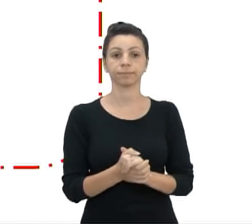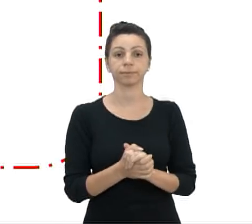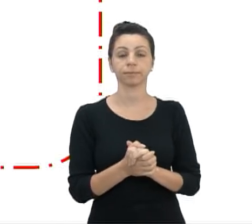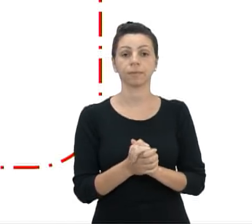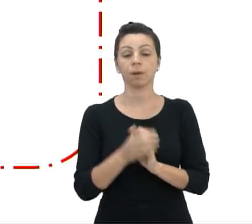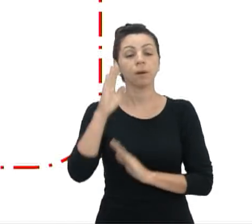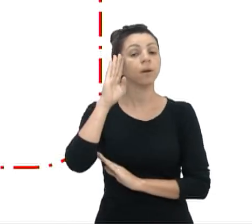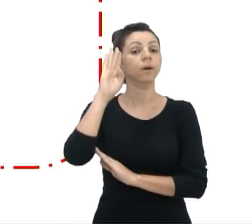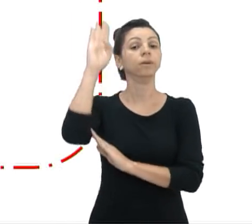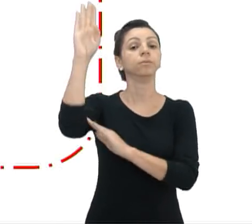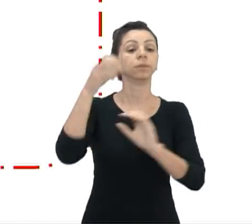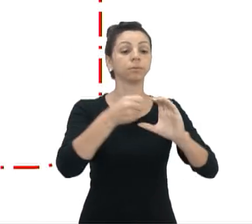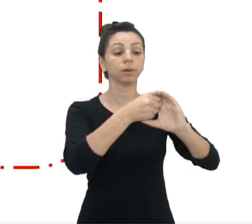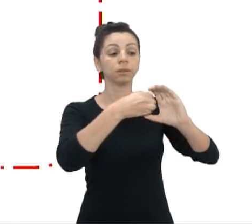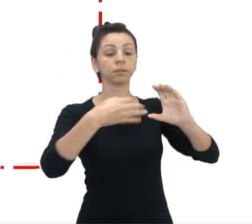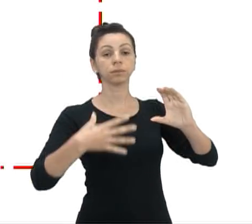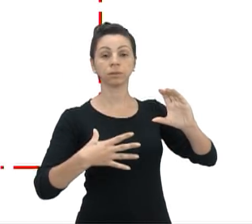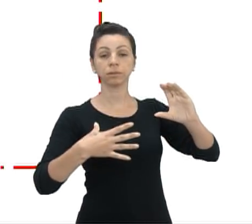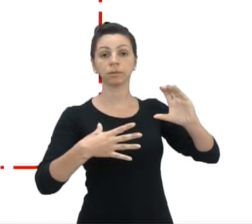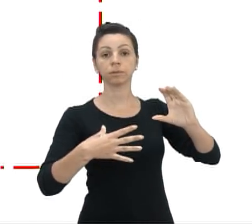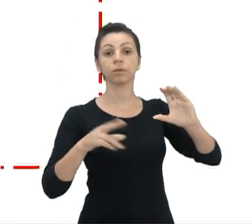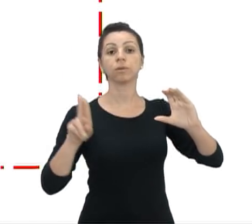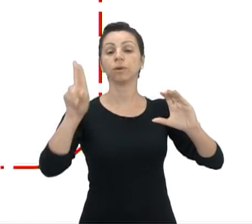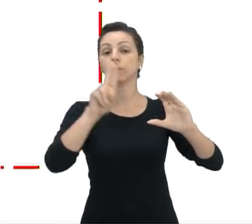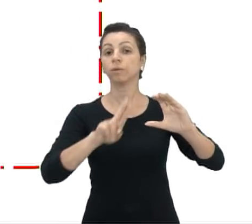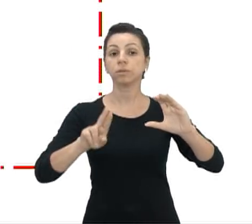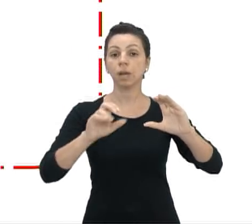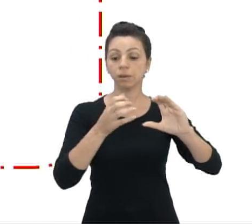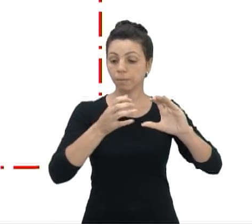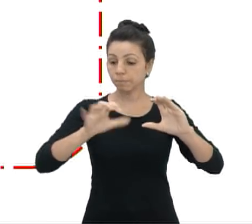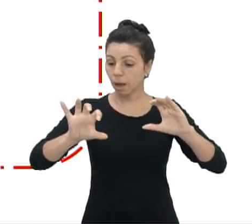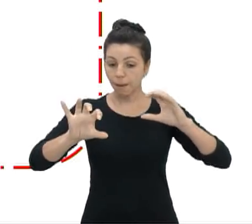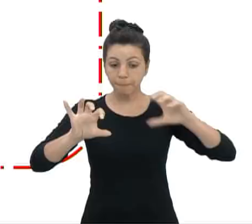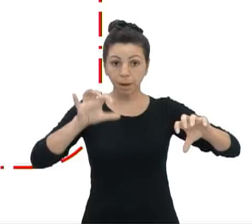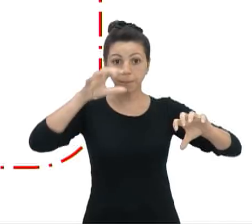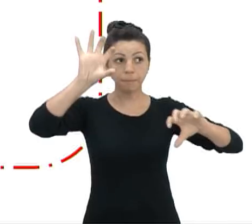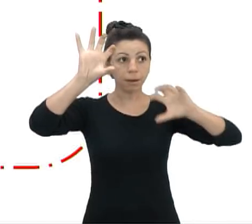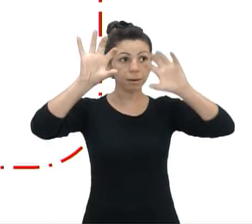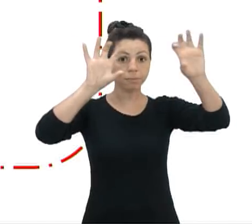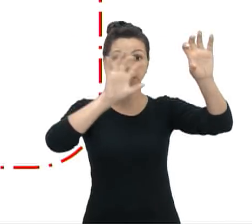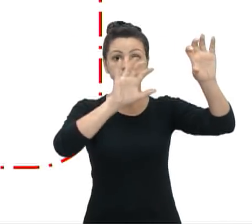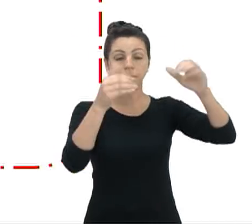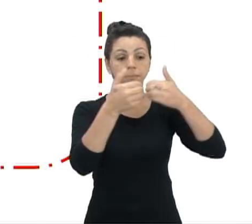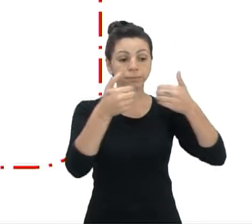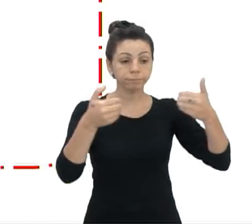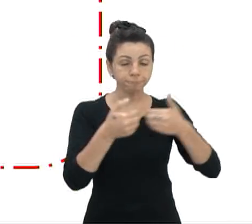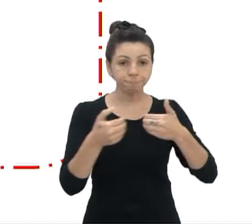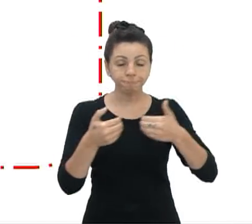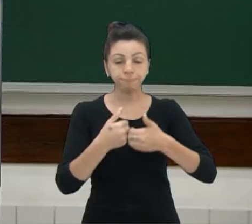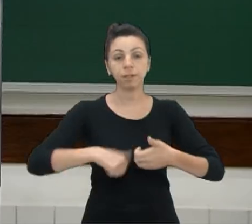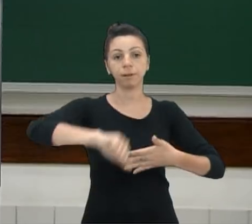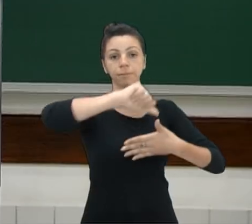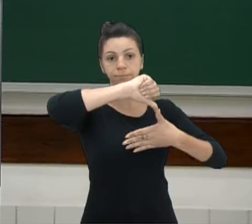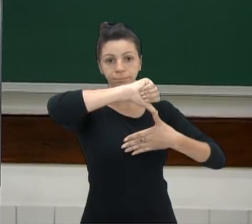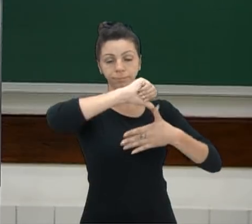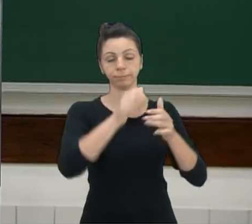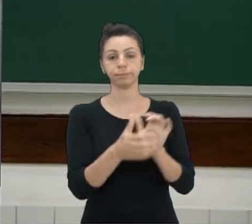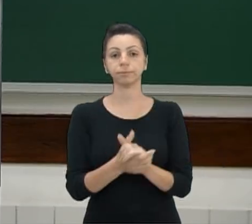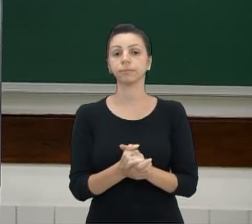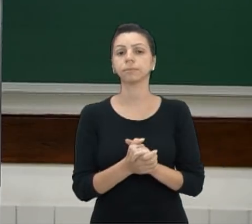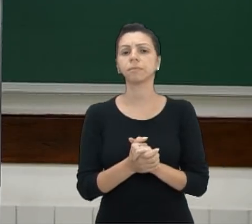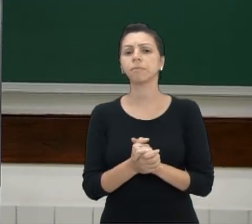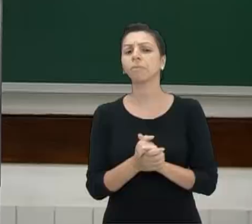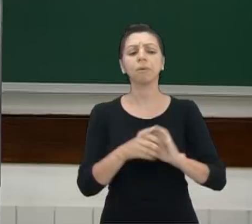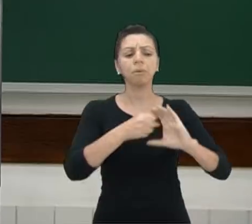os principais critérios utilizados para subdividir a América do Sul. Então, você vai dizer quais foram